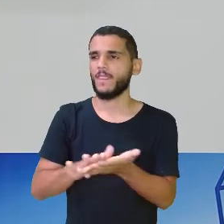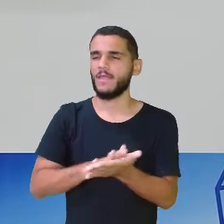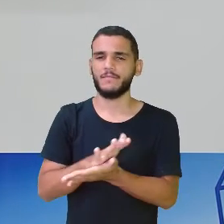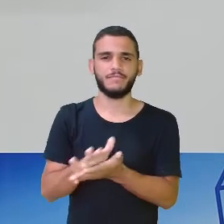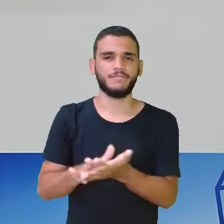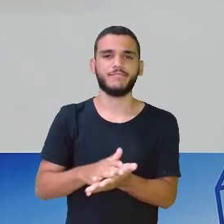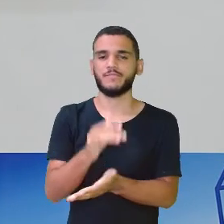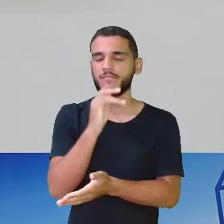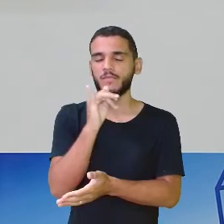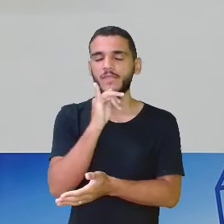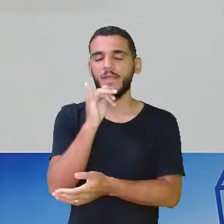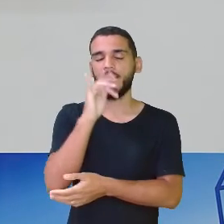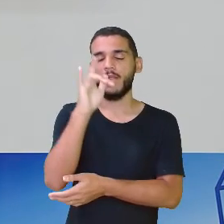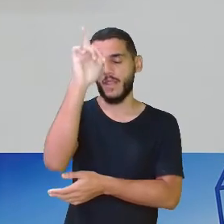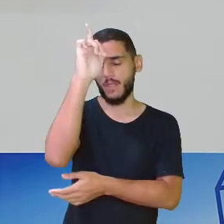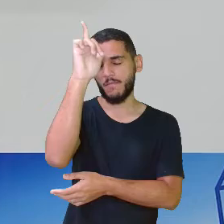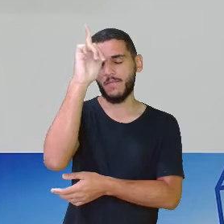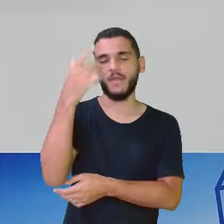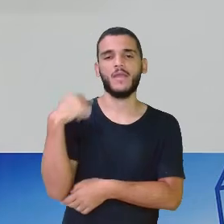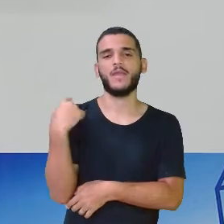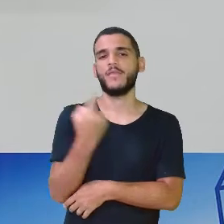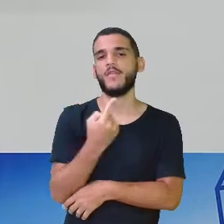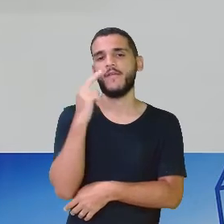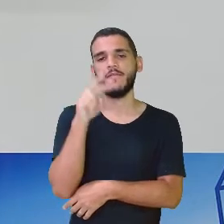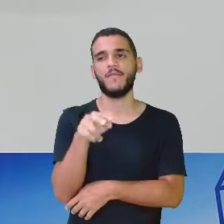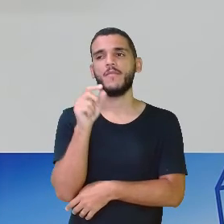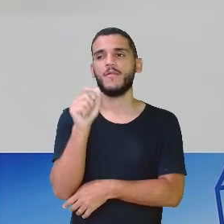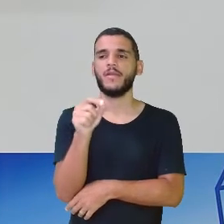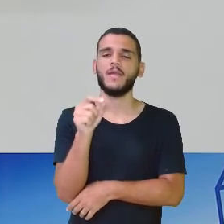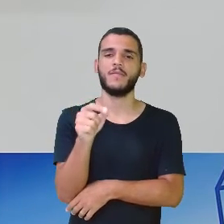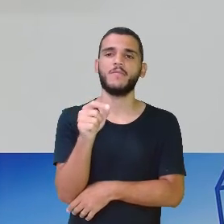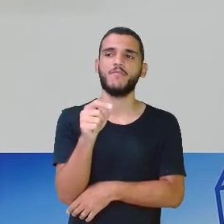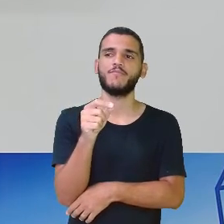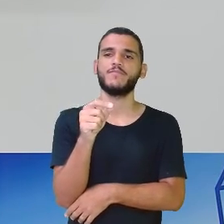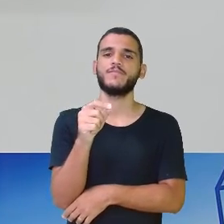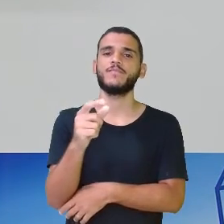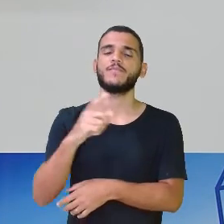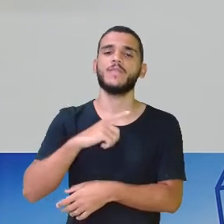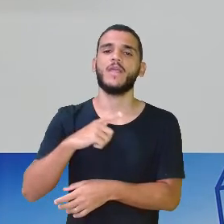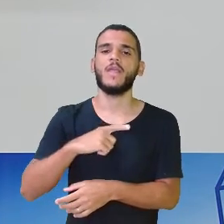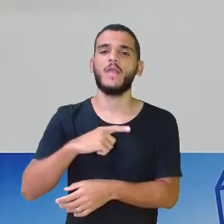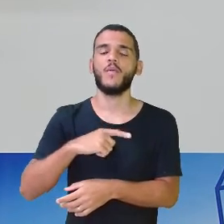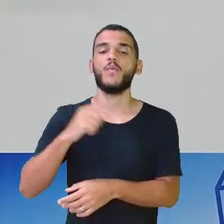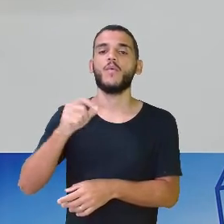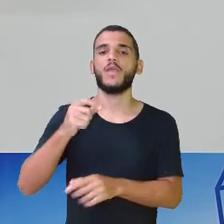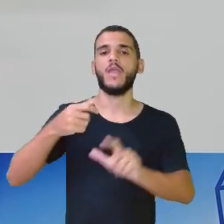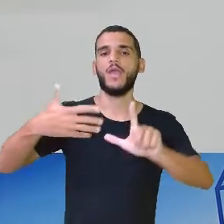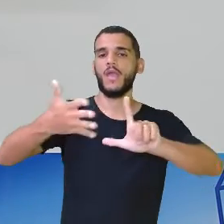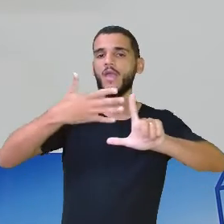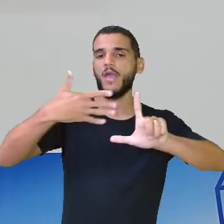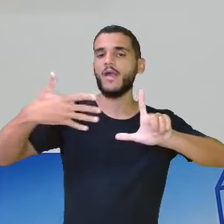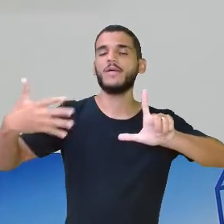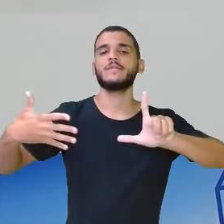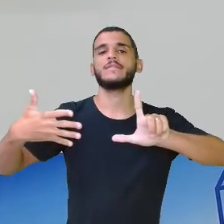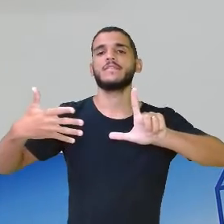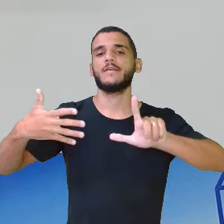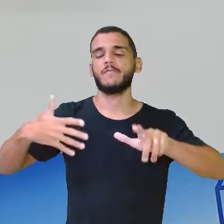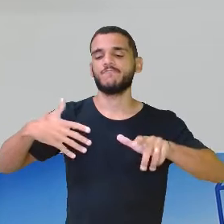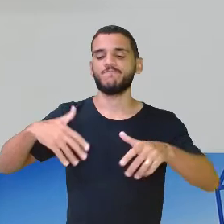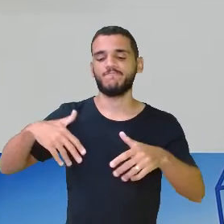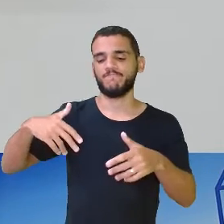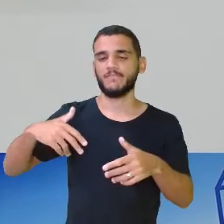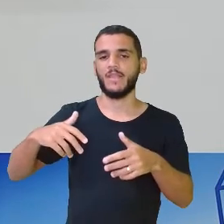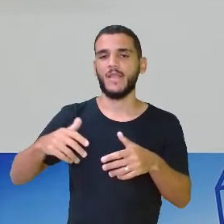na Alemanha, um tempo atrás, a gente viu a parada da diversidade passando lá em uma das cidades,